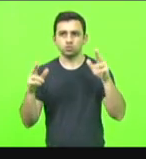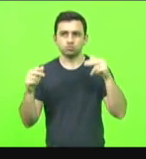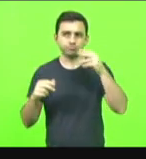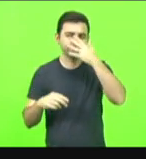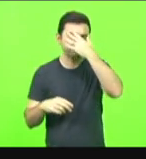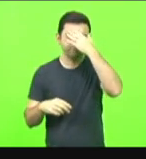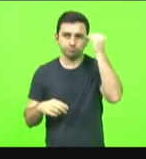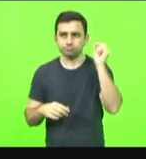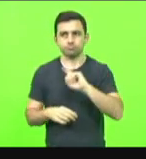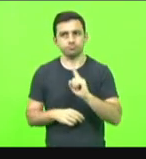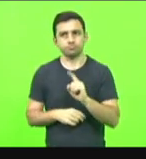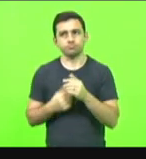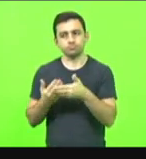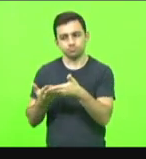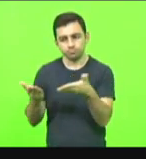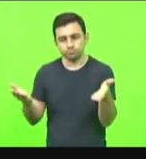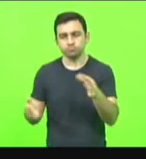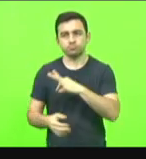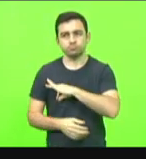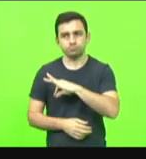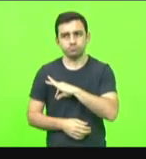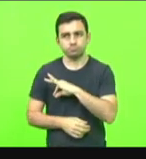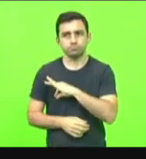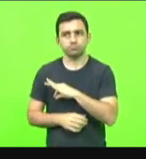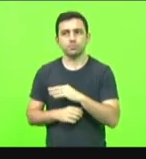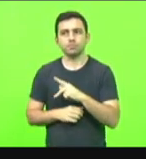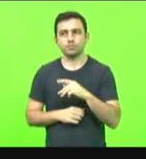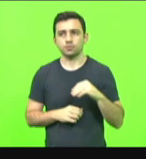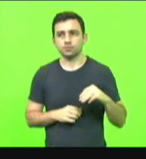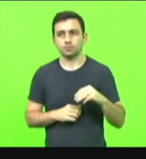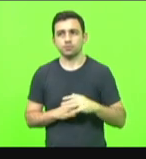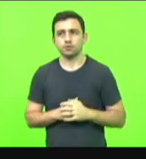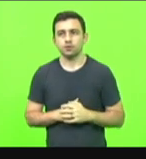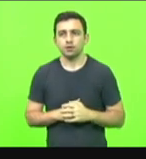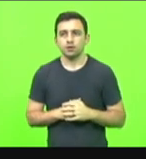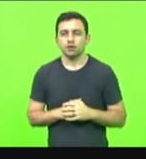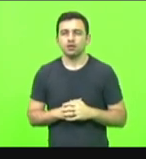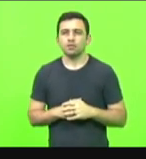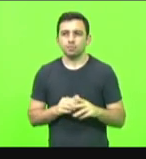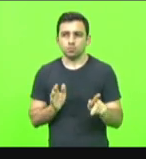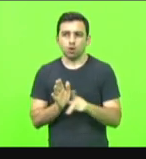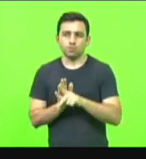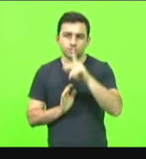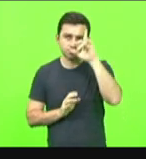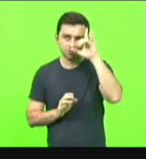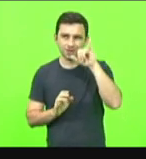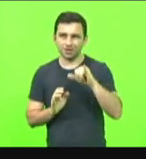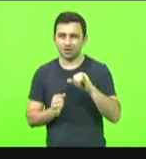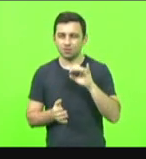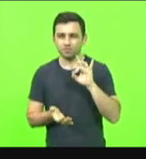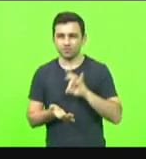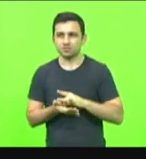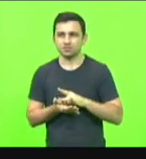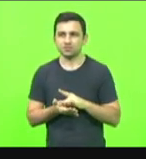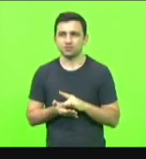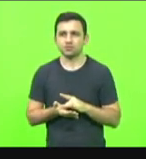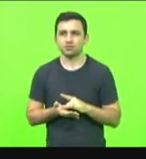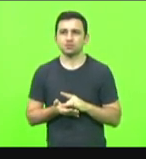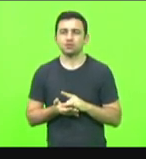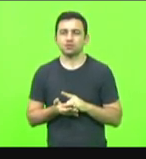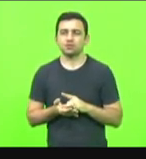esquecidos, que a Polícia Militar publicou no Instagram oficial, não